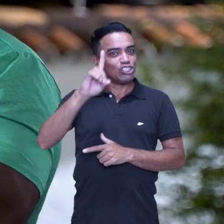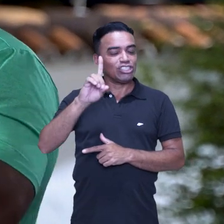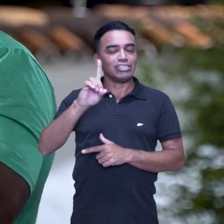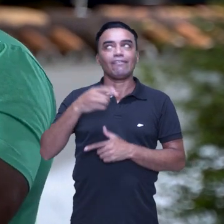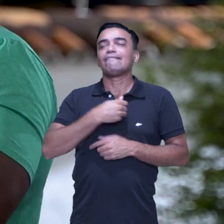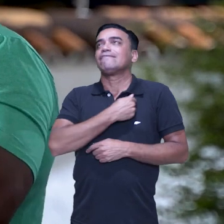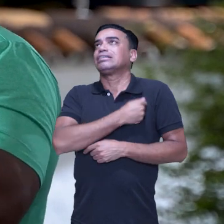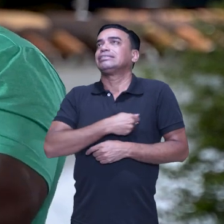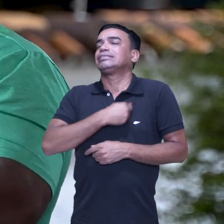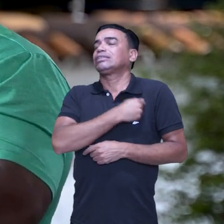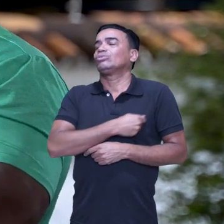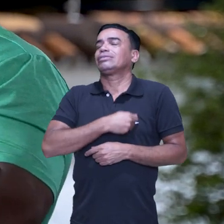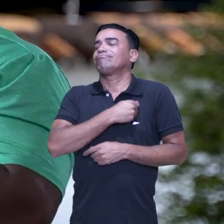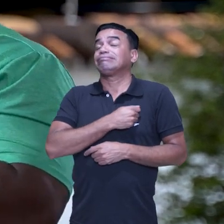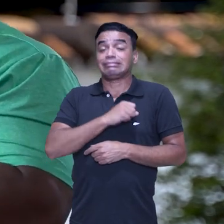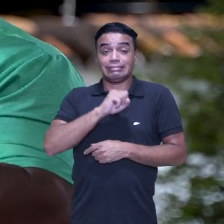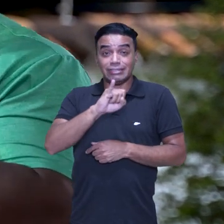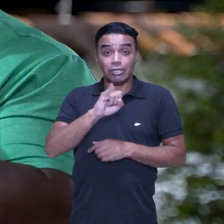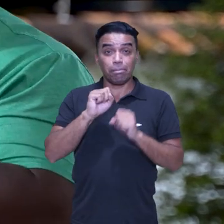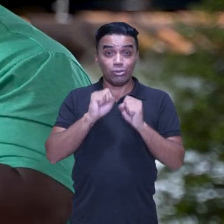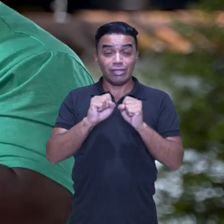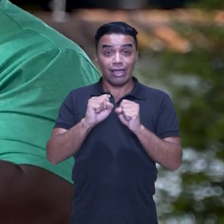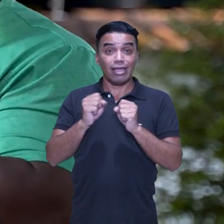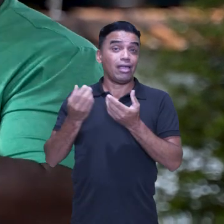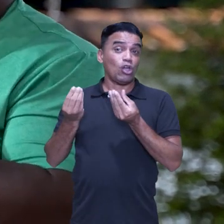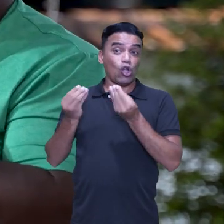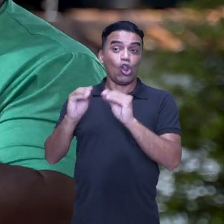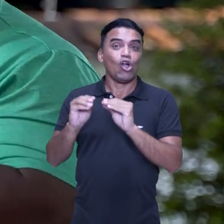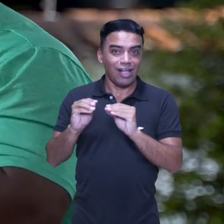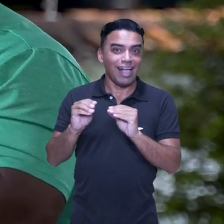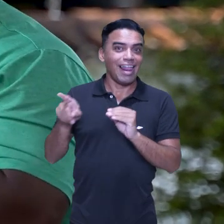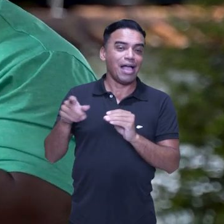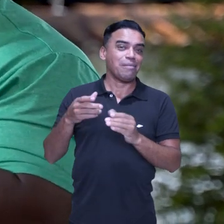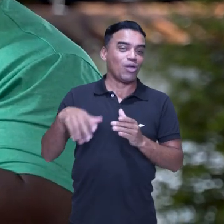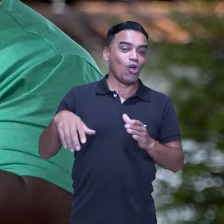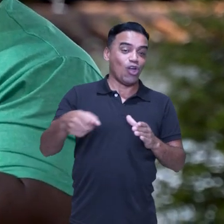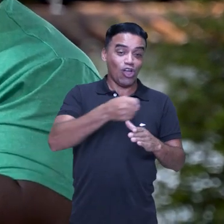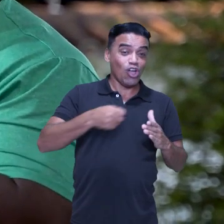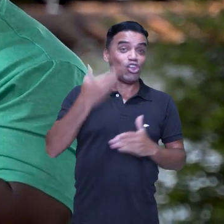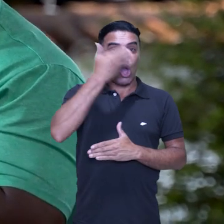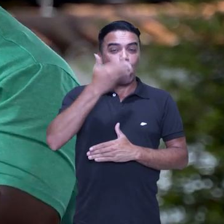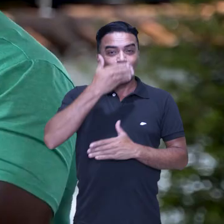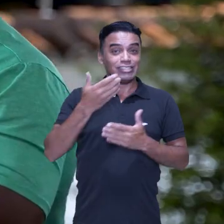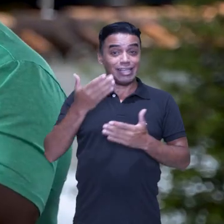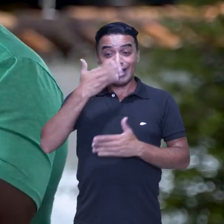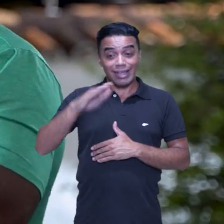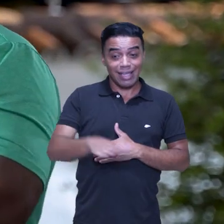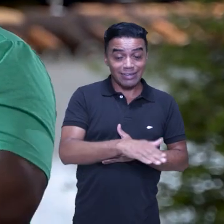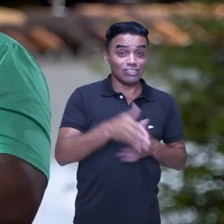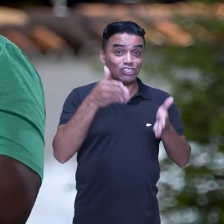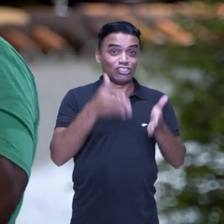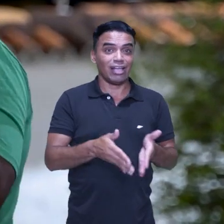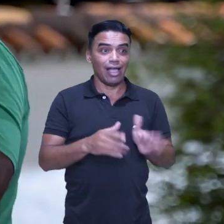a saudade, né? E se eu puder levar o meu posto, me botar lá no meu engenho, na hora que as crianças chegarem e eu poder apresentar